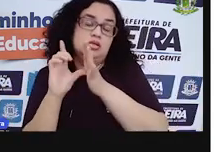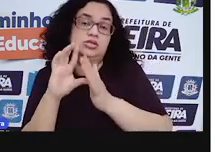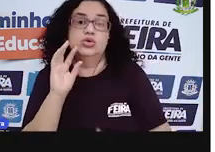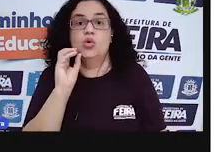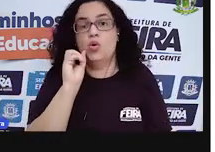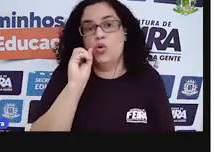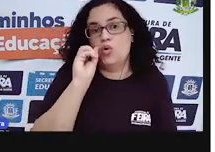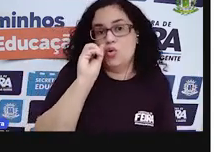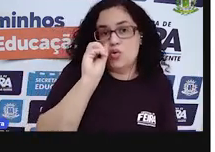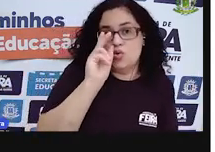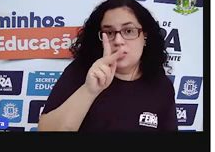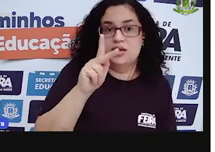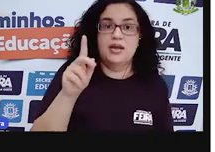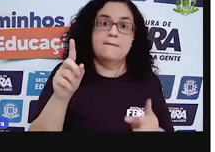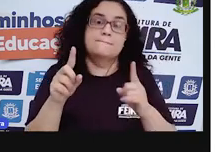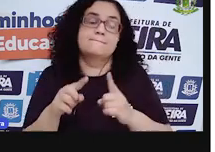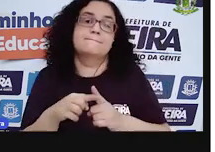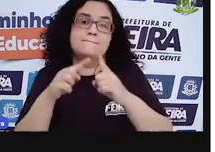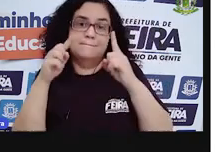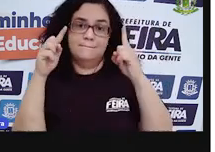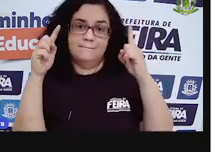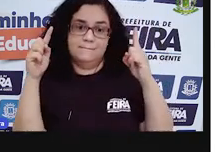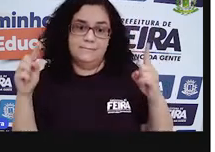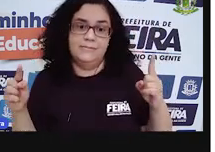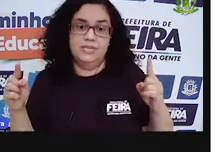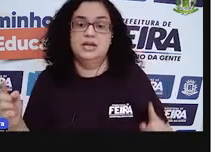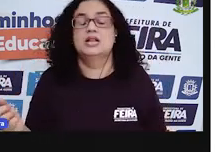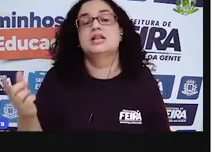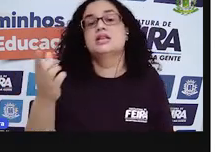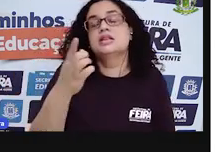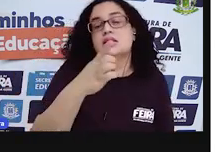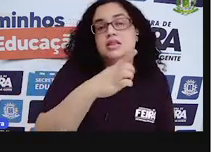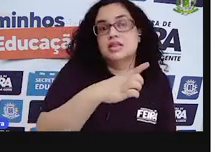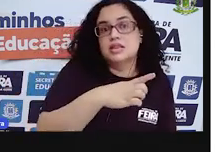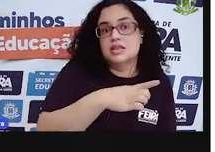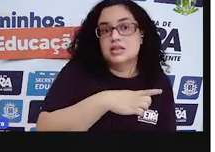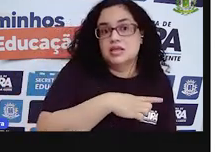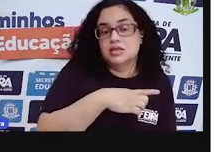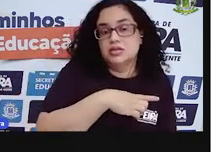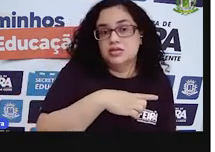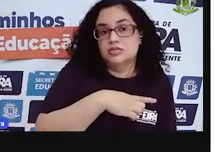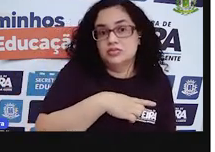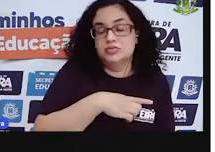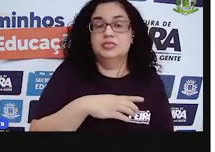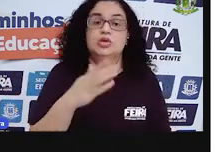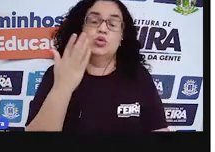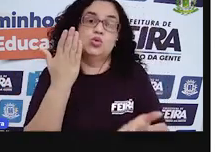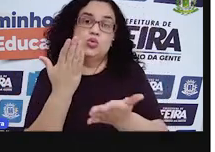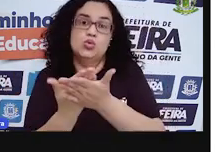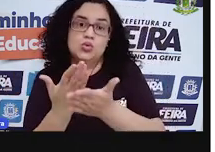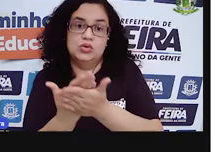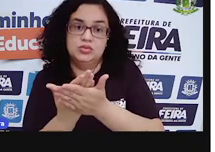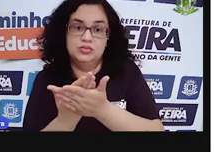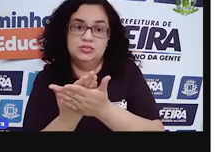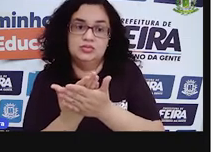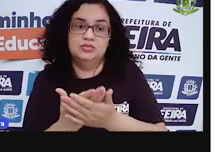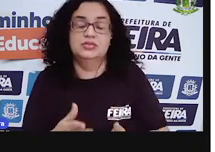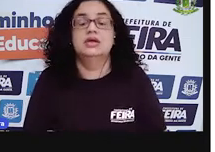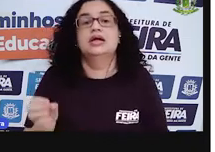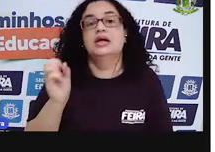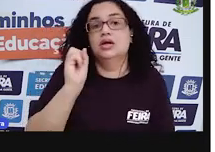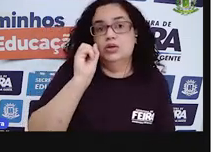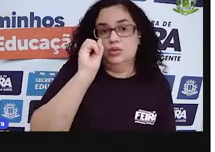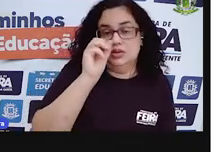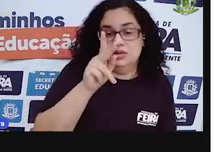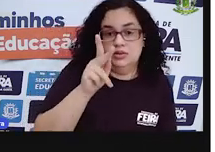certo mas está lá também na descrição dessa aula aqui